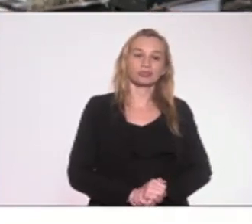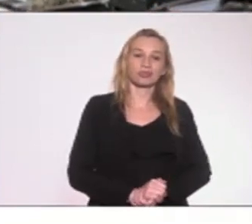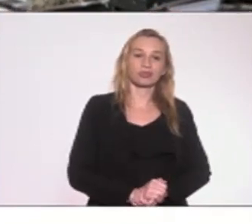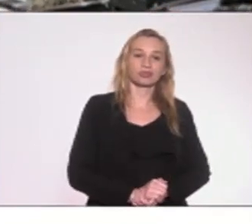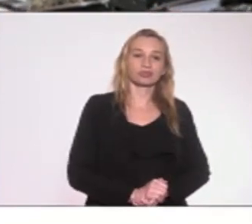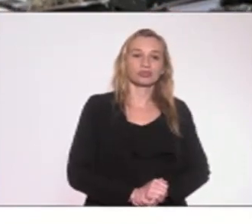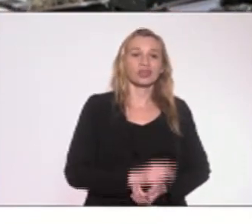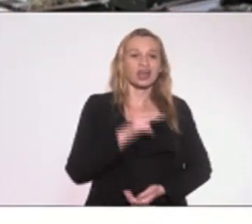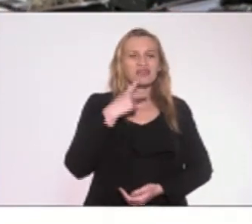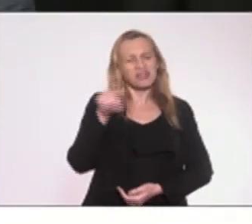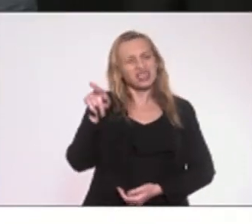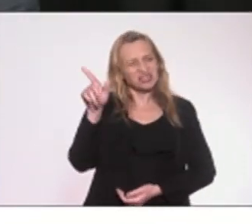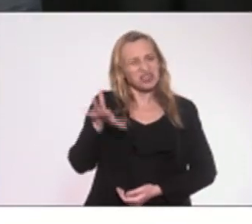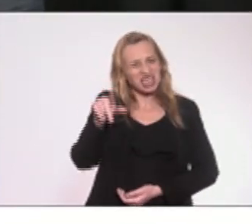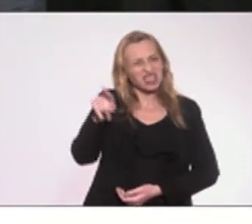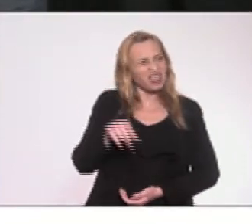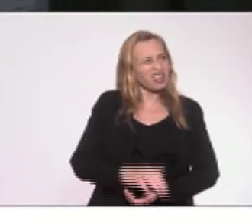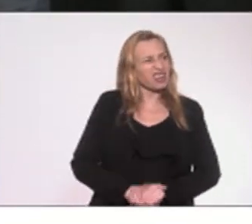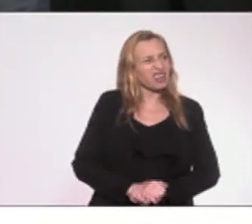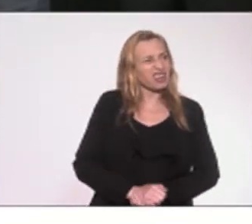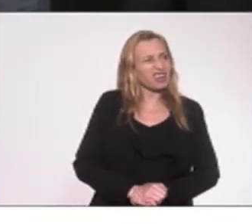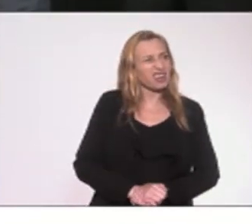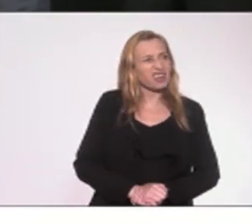Ela fala diferente, né?